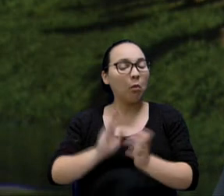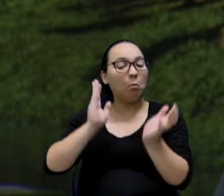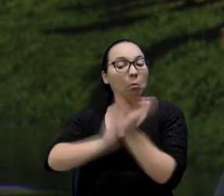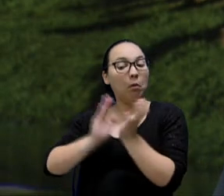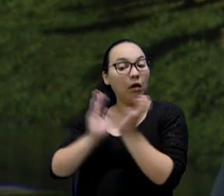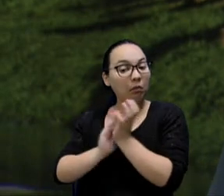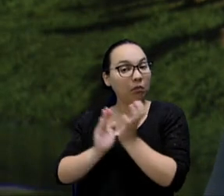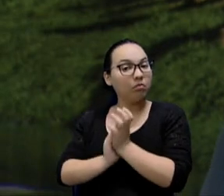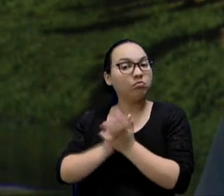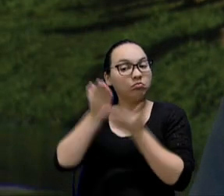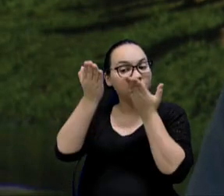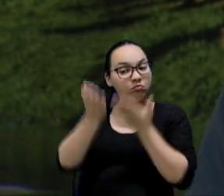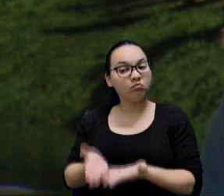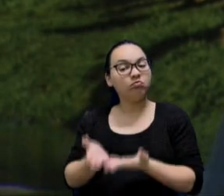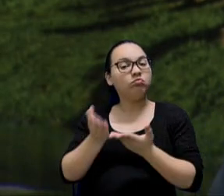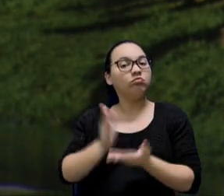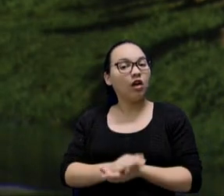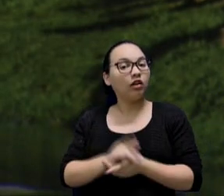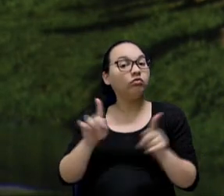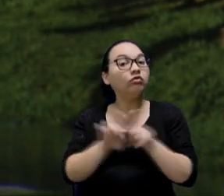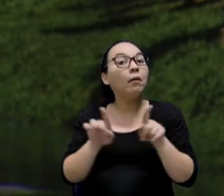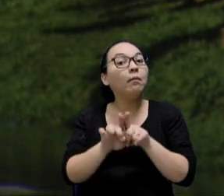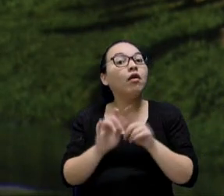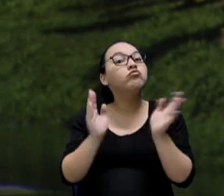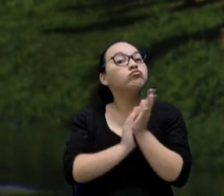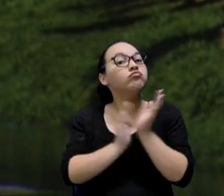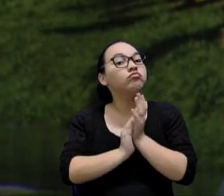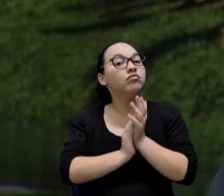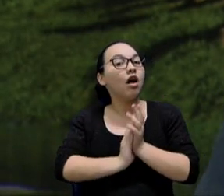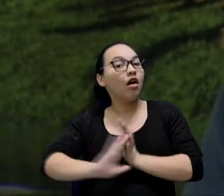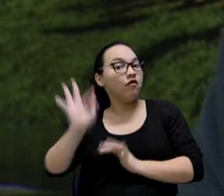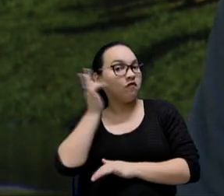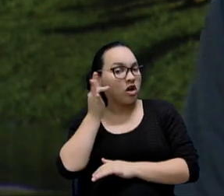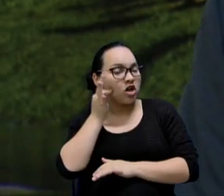parabenizar a Câmara, a pessoa do seu presidente,